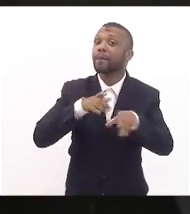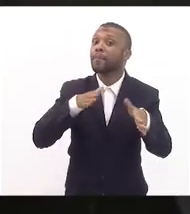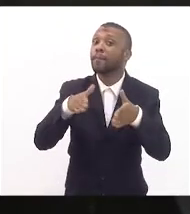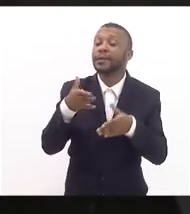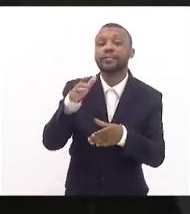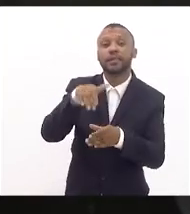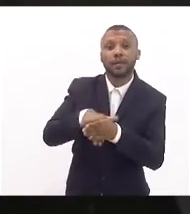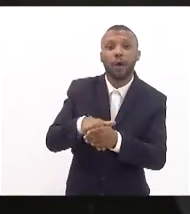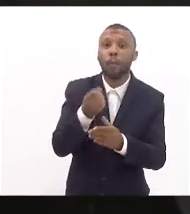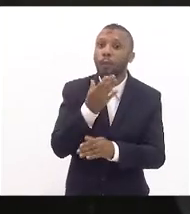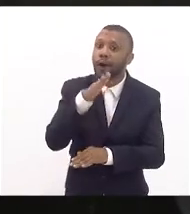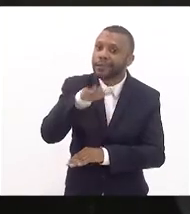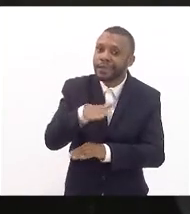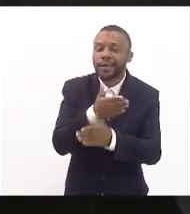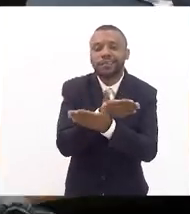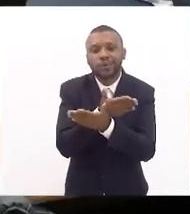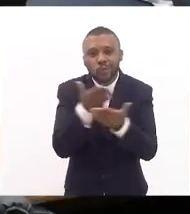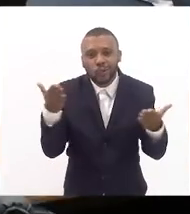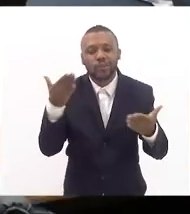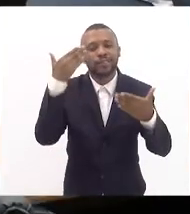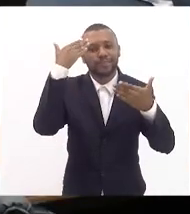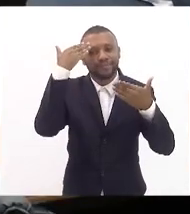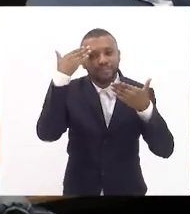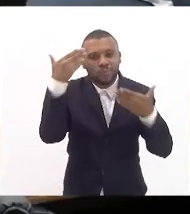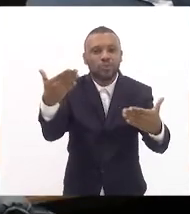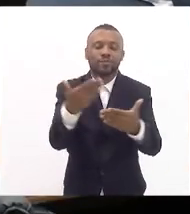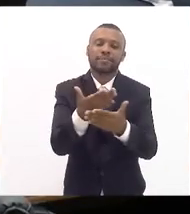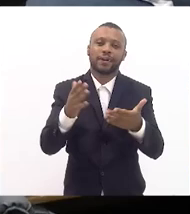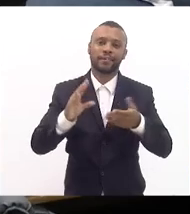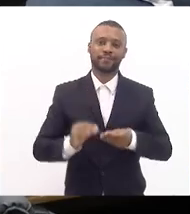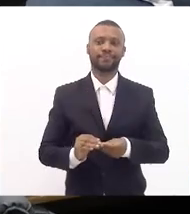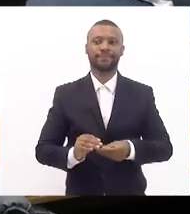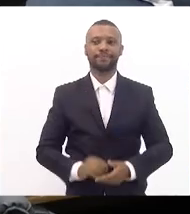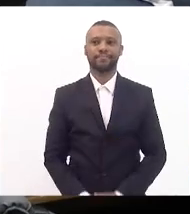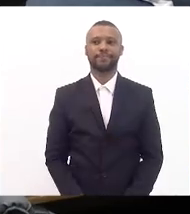e a todas. Um muito obrigada.